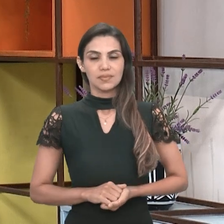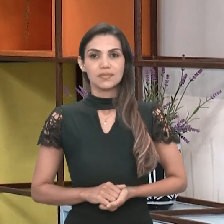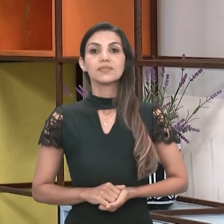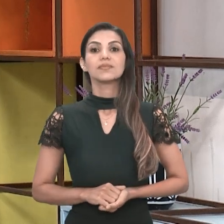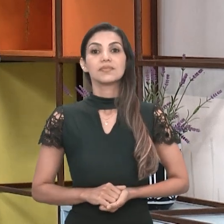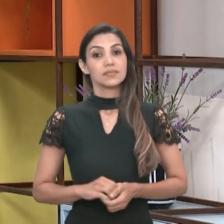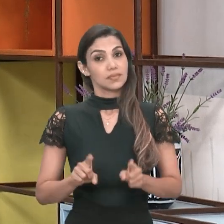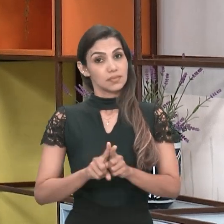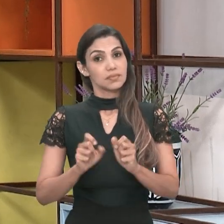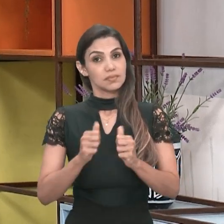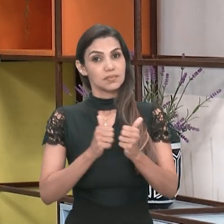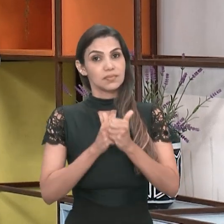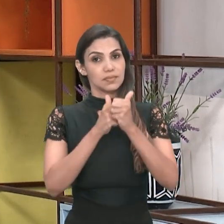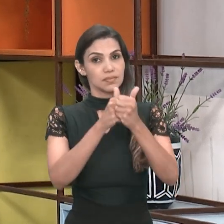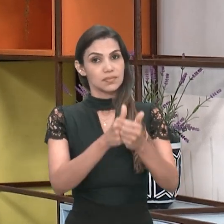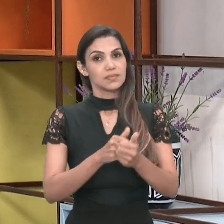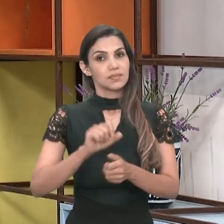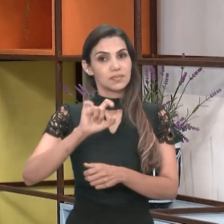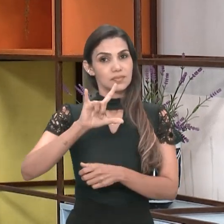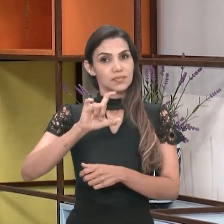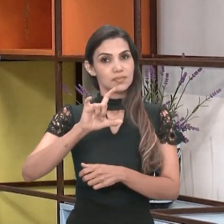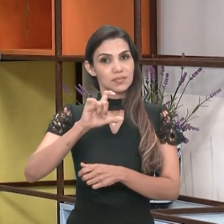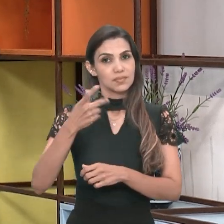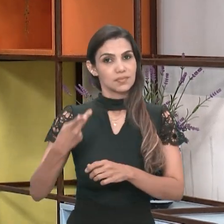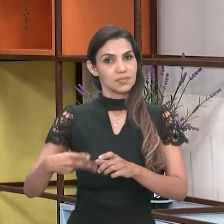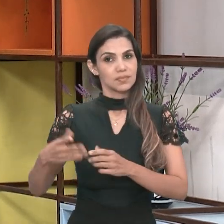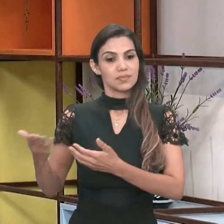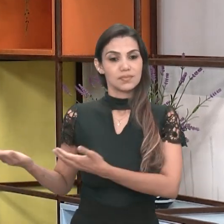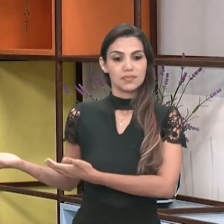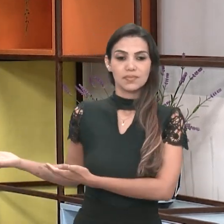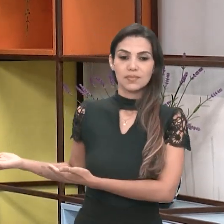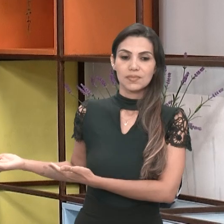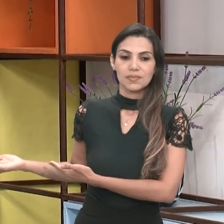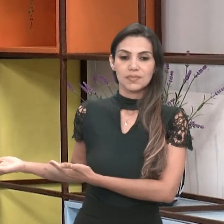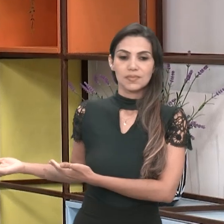629-9181-1406. Você pode também começar a seguir a gente por meio do nosso Instagram,